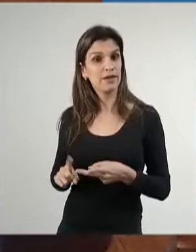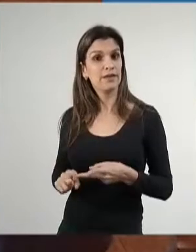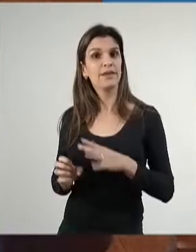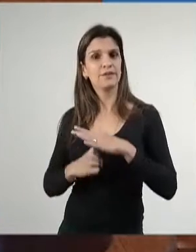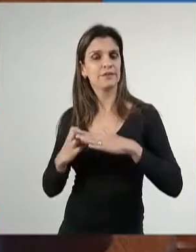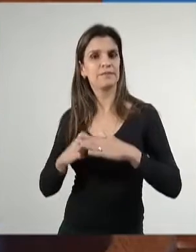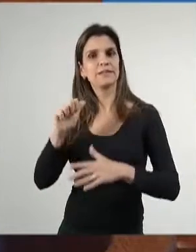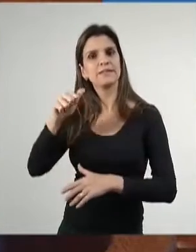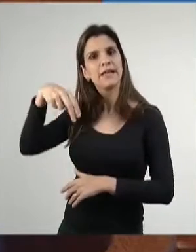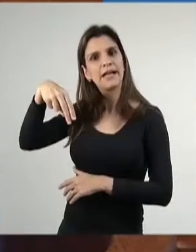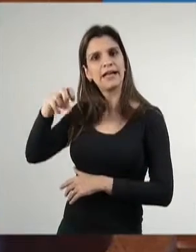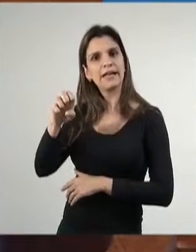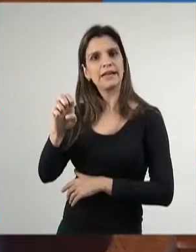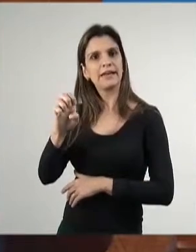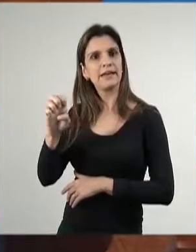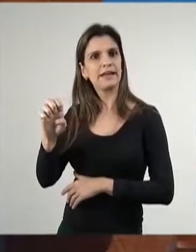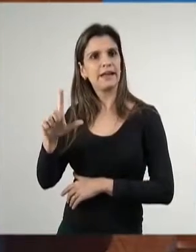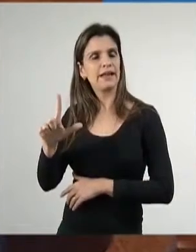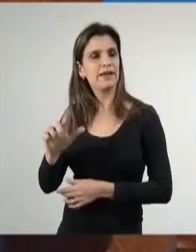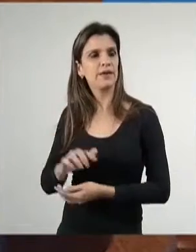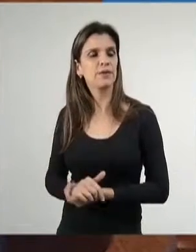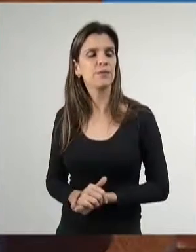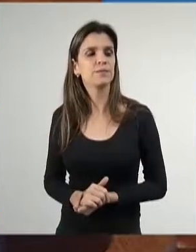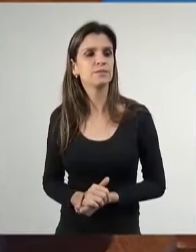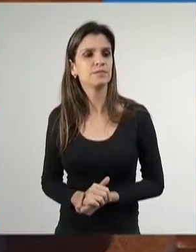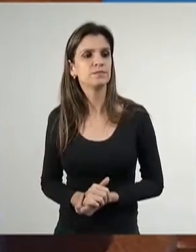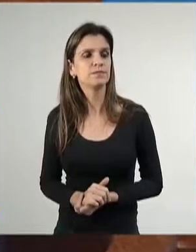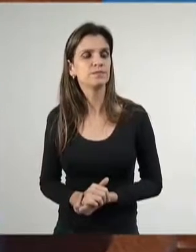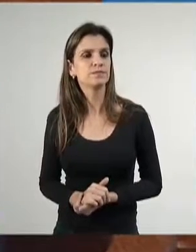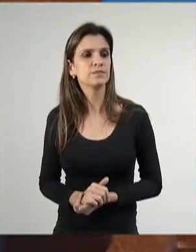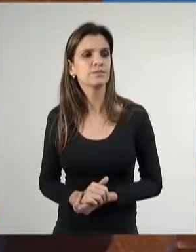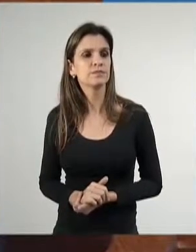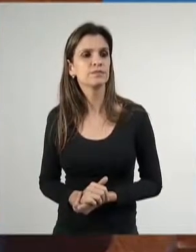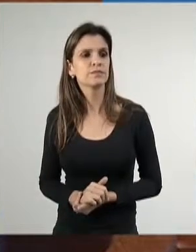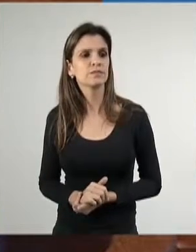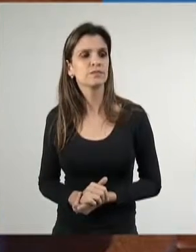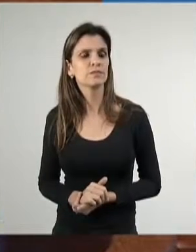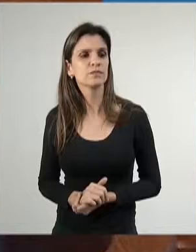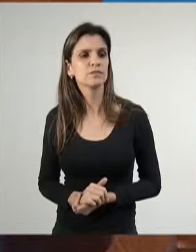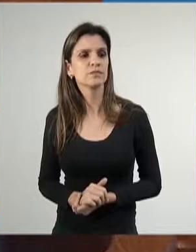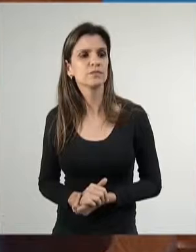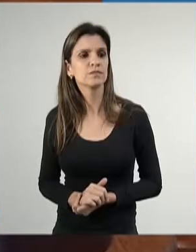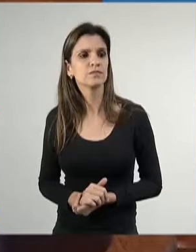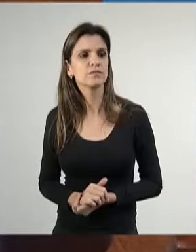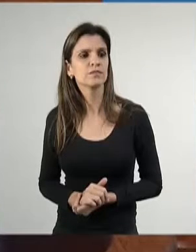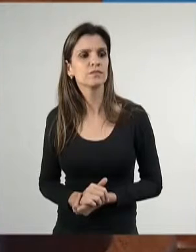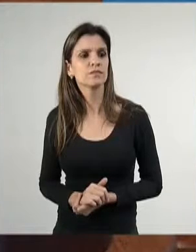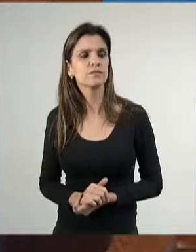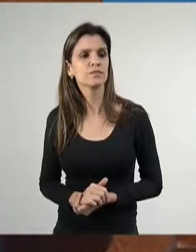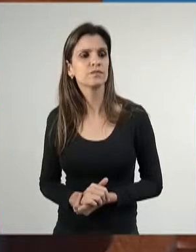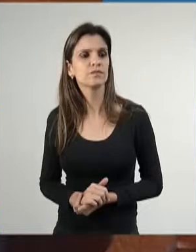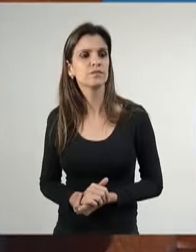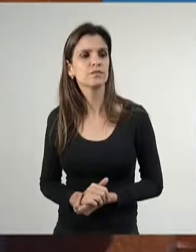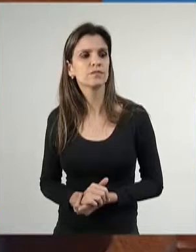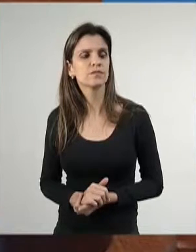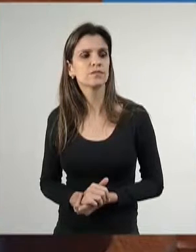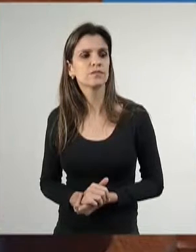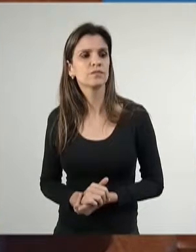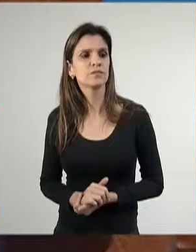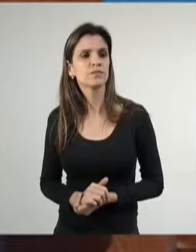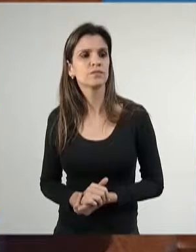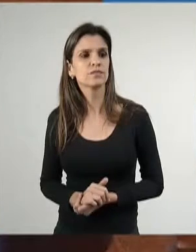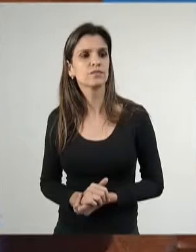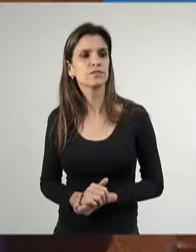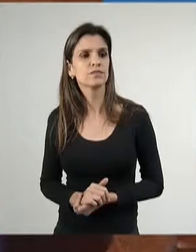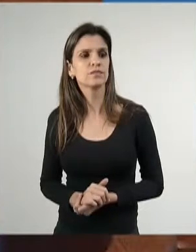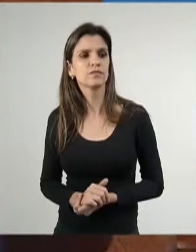ter, além das pessoas terem sido submetidas a aumento abusivo no final